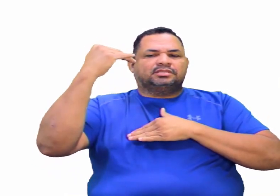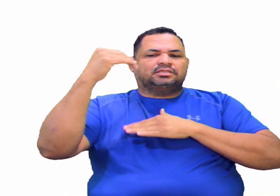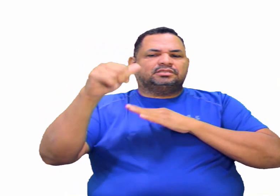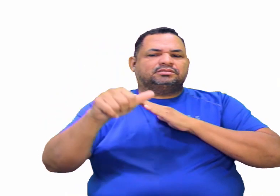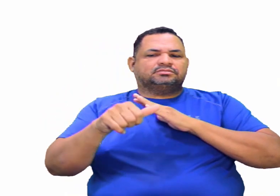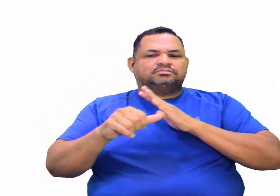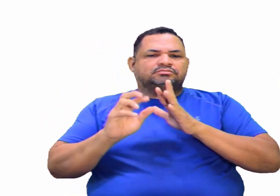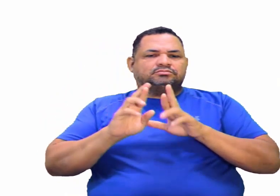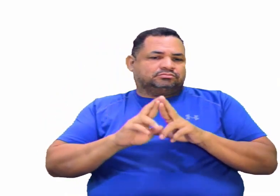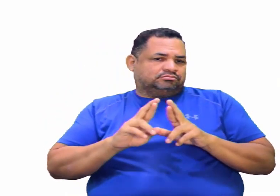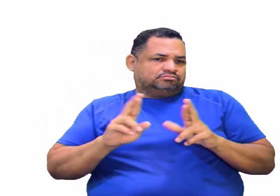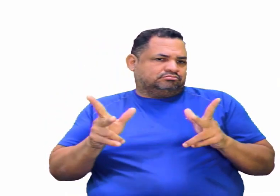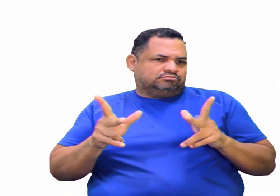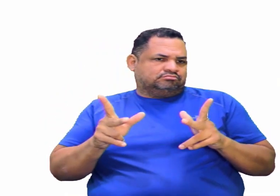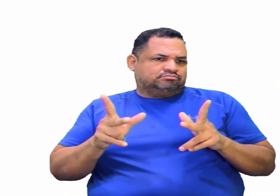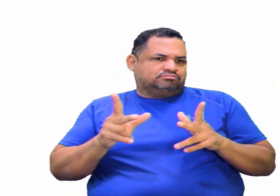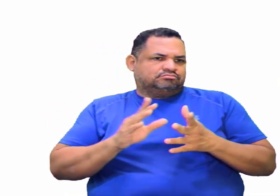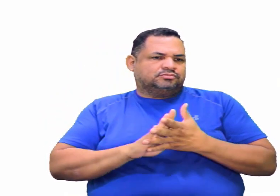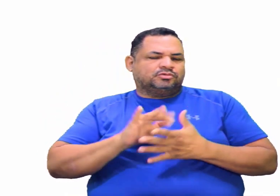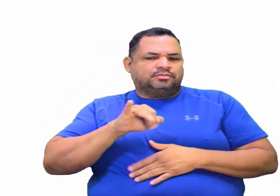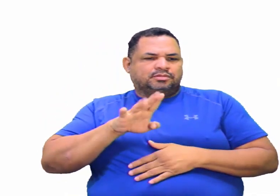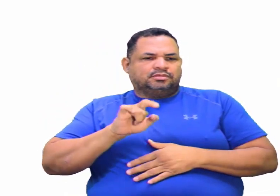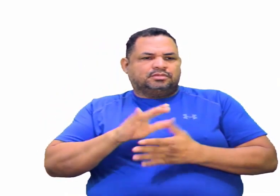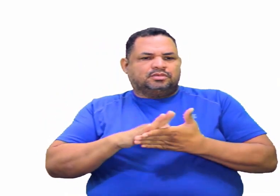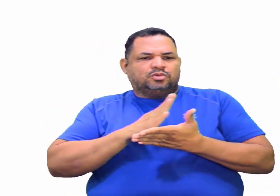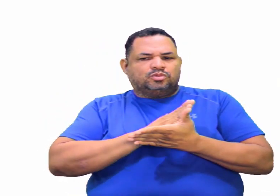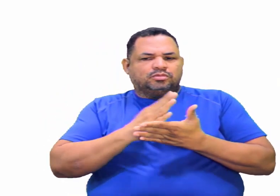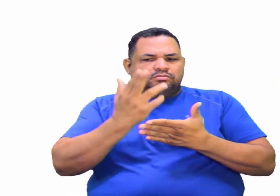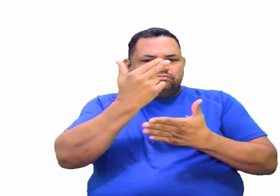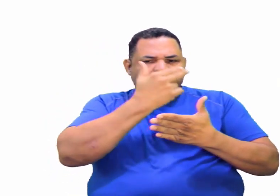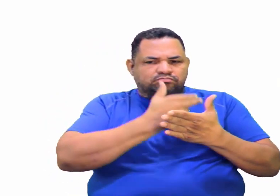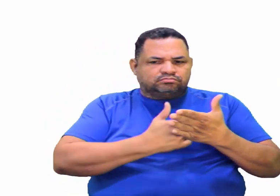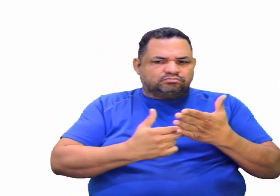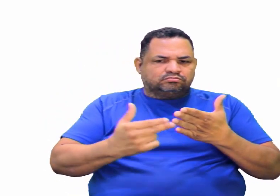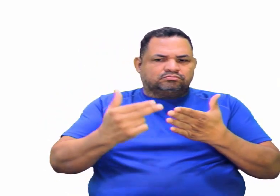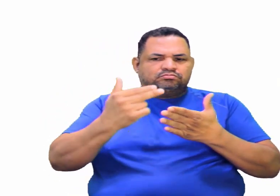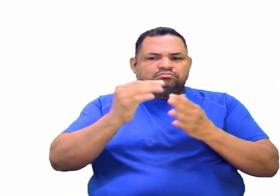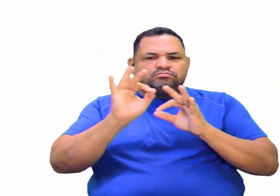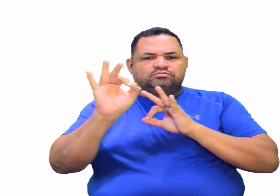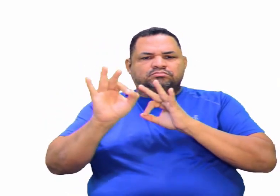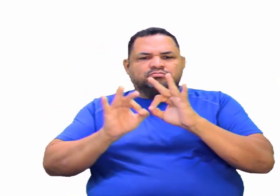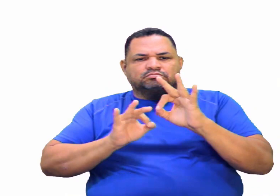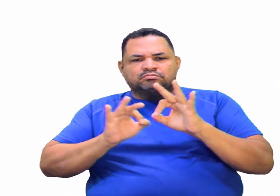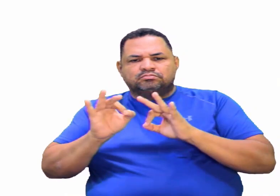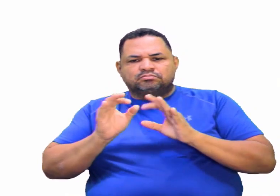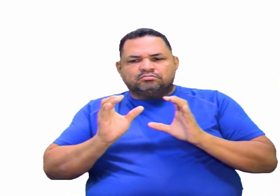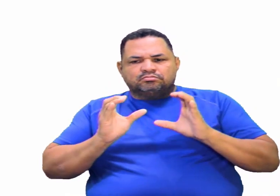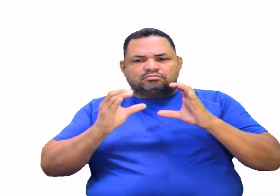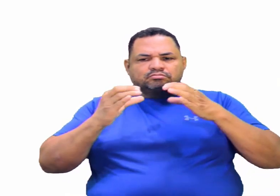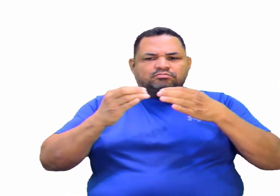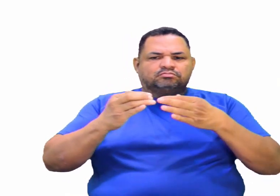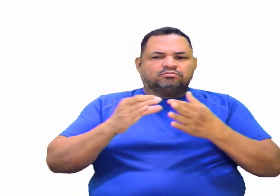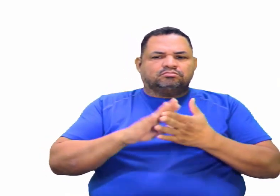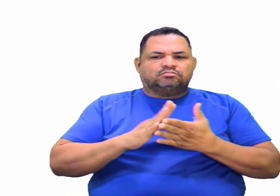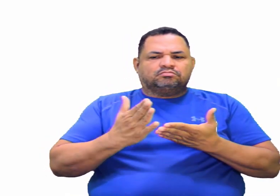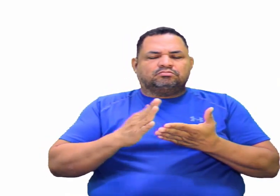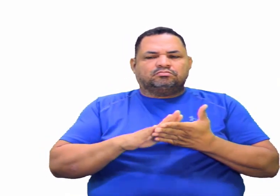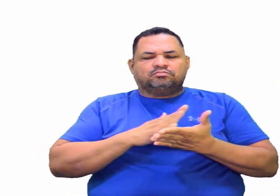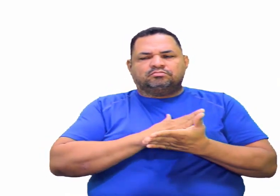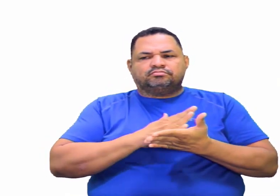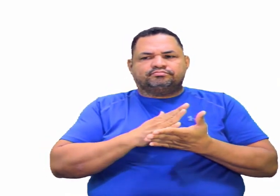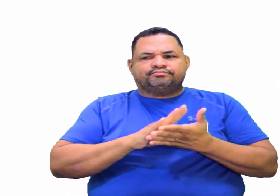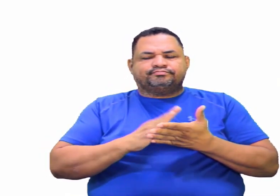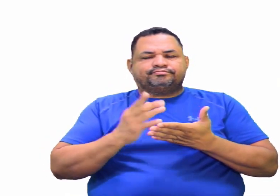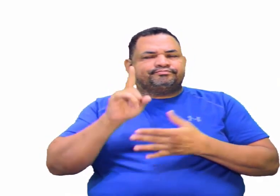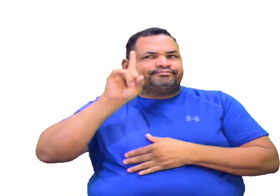do impressionismo. Então, começou-se a desenhar aí uma movimentação, um grupo de artistas aí que passou a ser